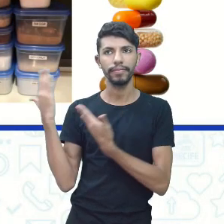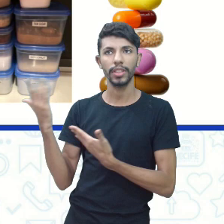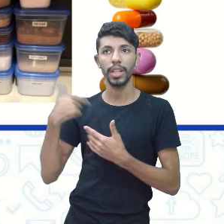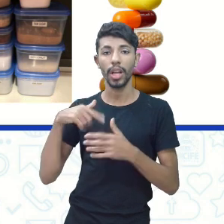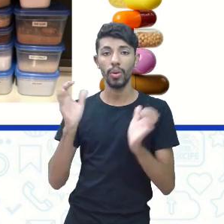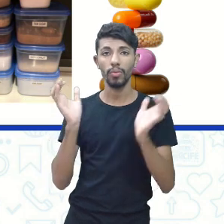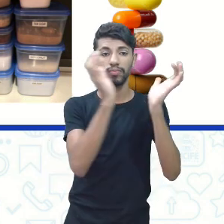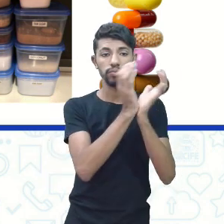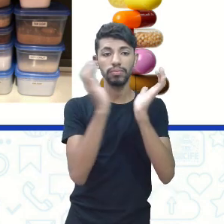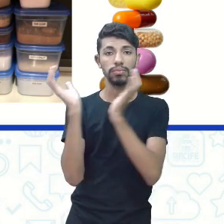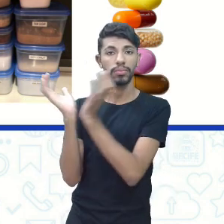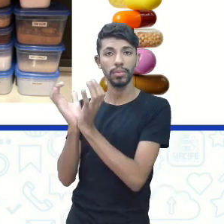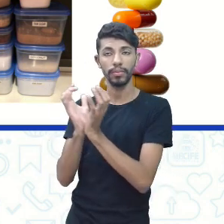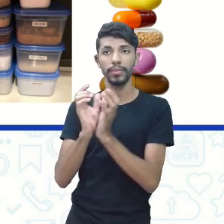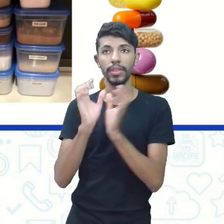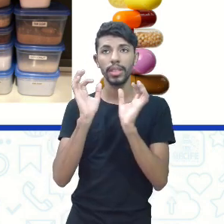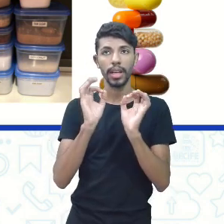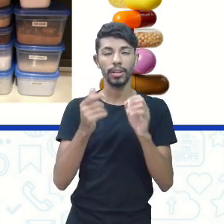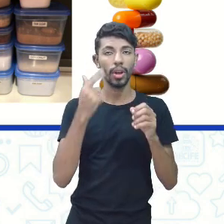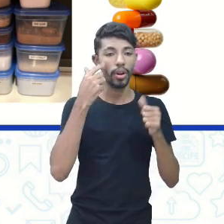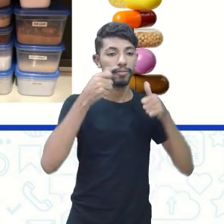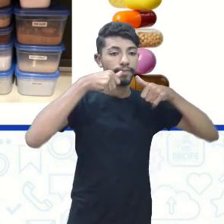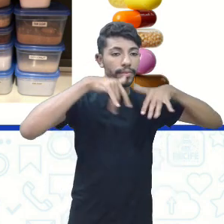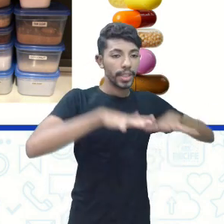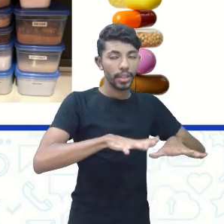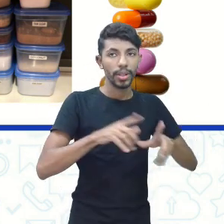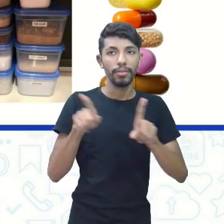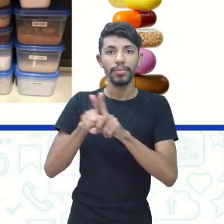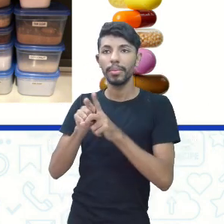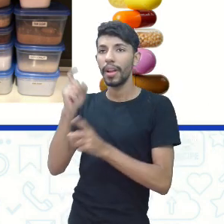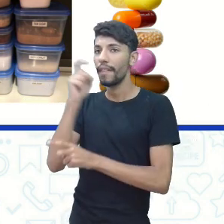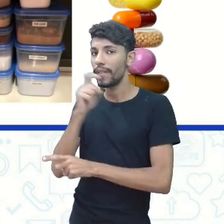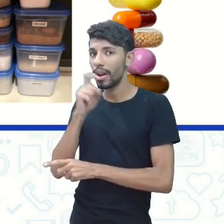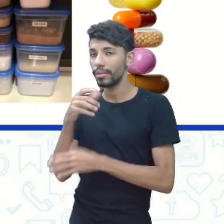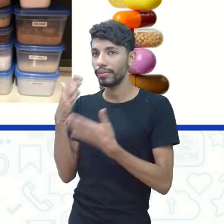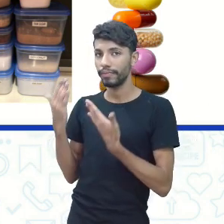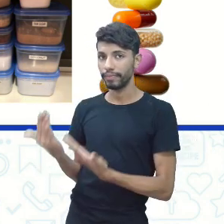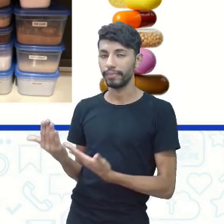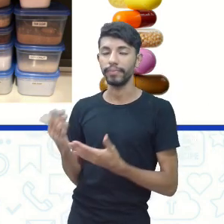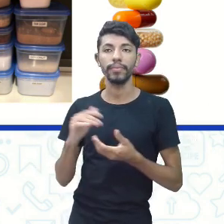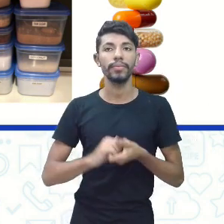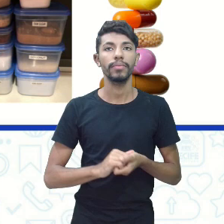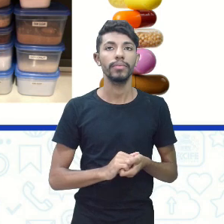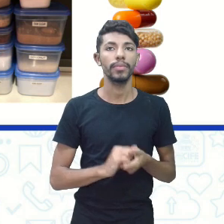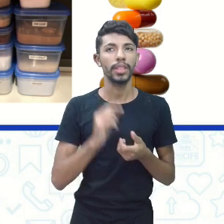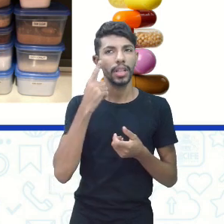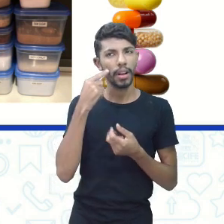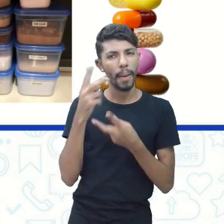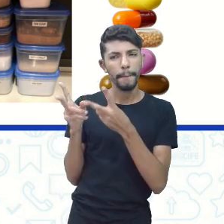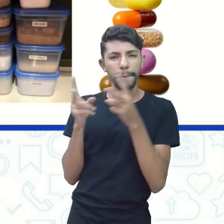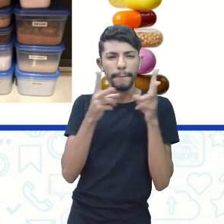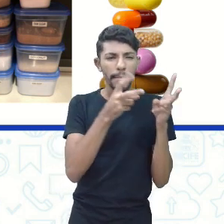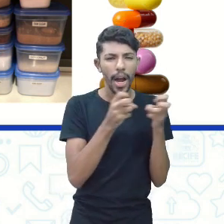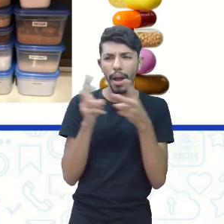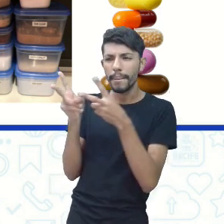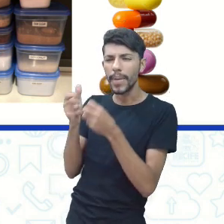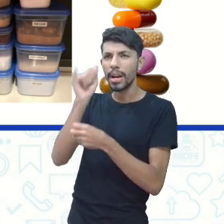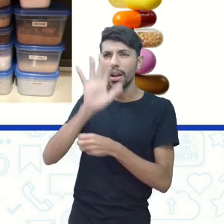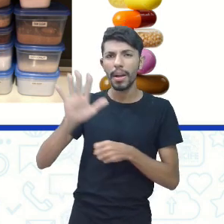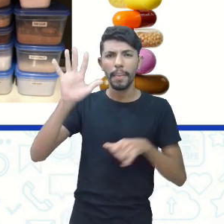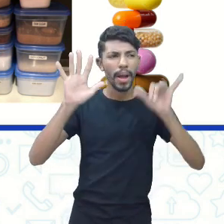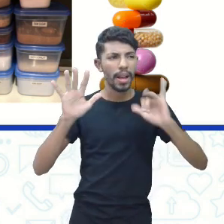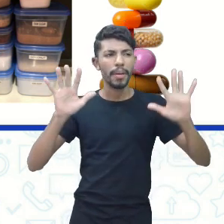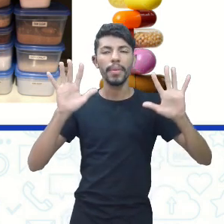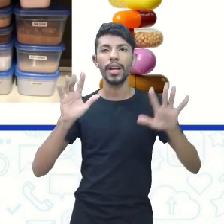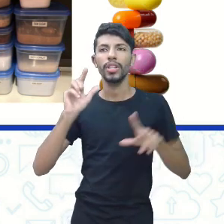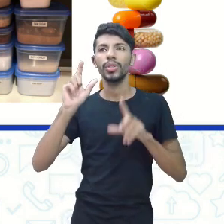grandes grupos. Os naturais e os sintéticos. Então, vejam bem as imagens, o que está representando, né?